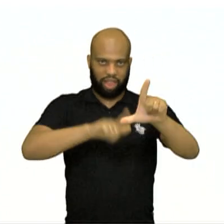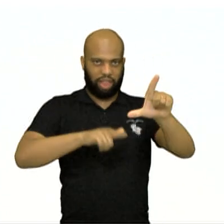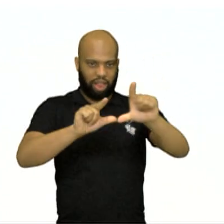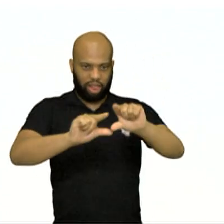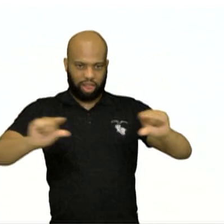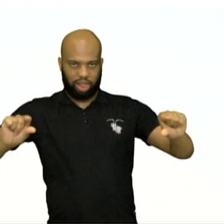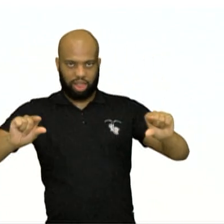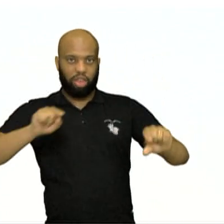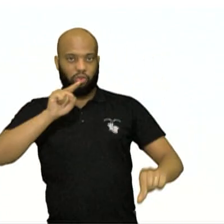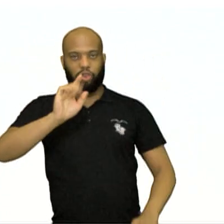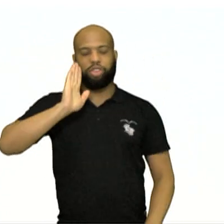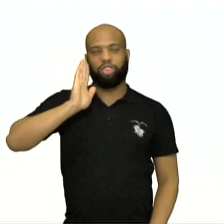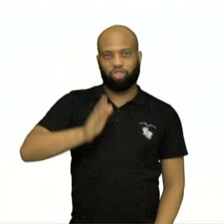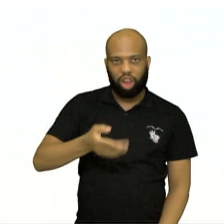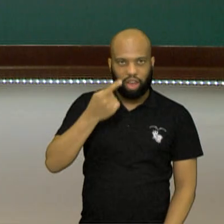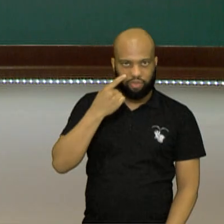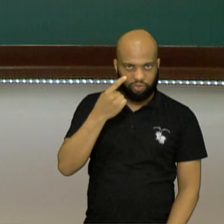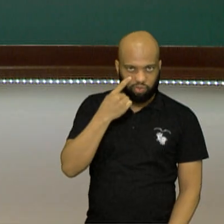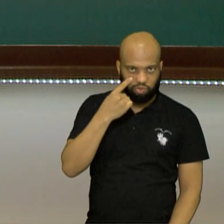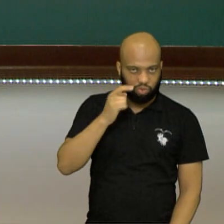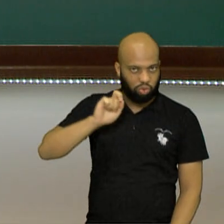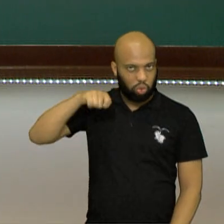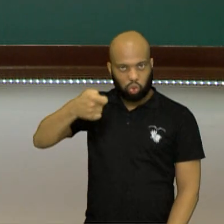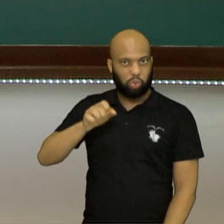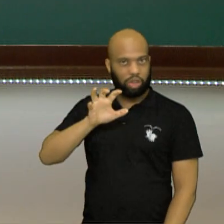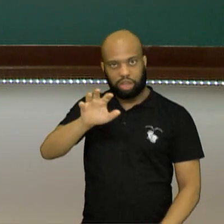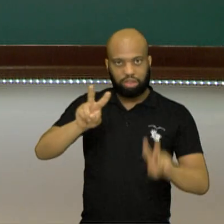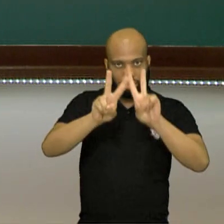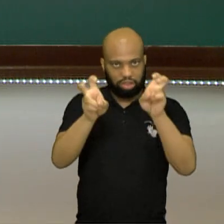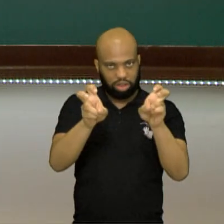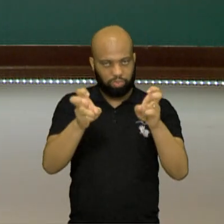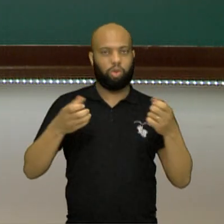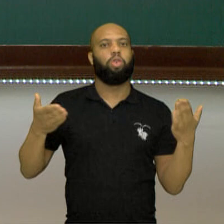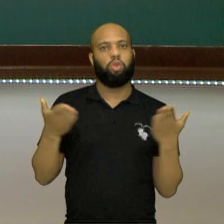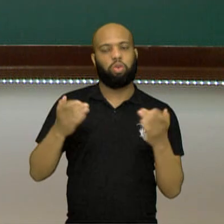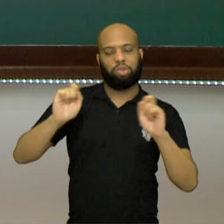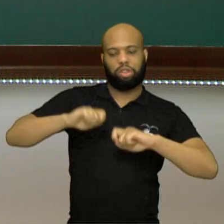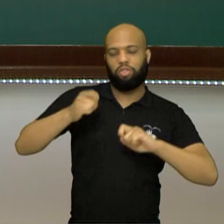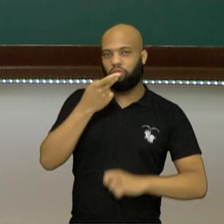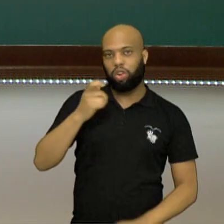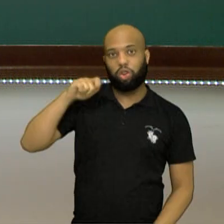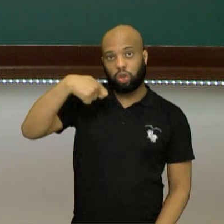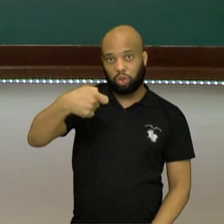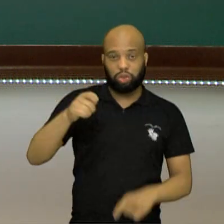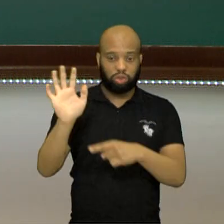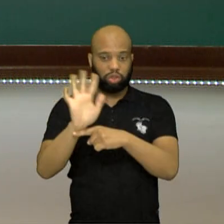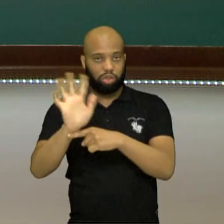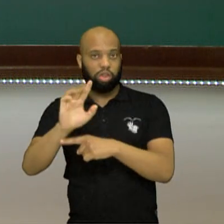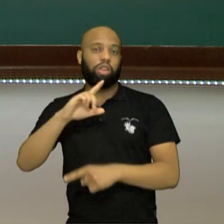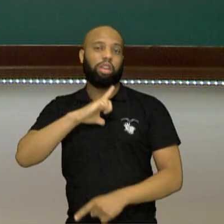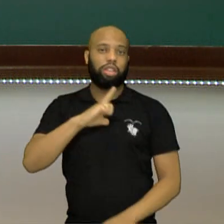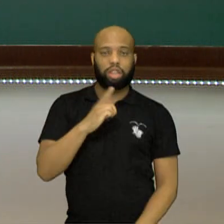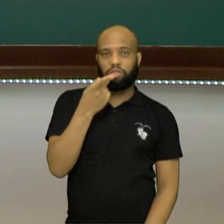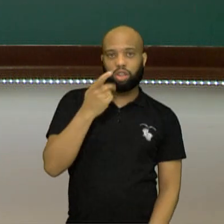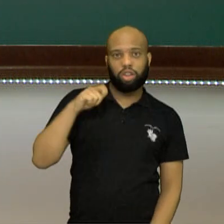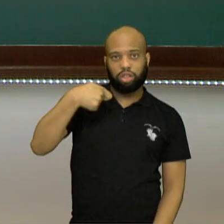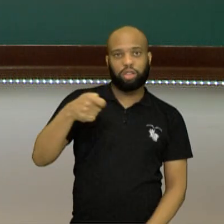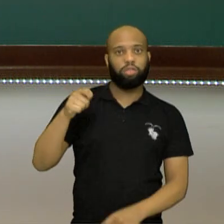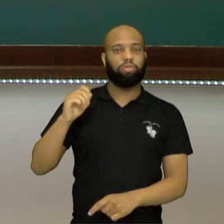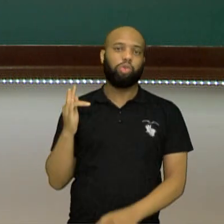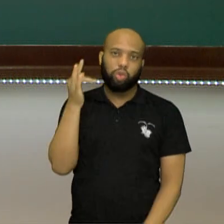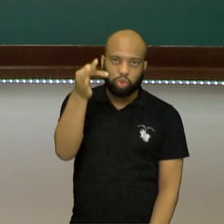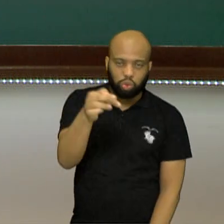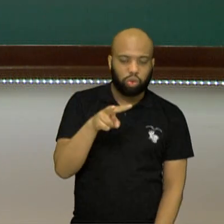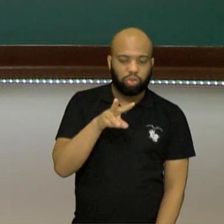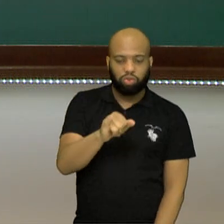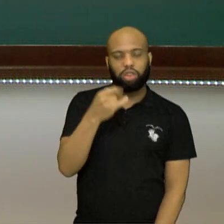talk about movies. Que tal a gente falar um pouquinho sobre filmes hoje? A gente tem tratado do futuro e vamos ver como